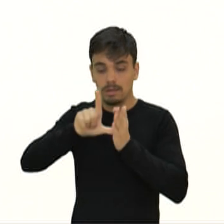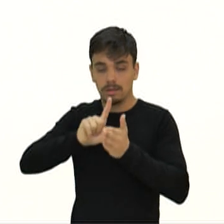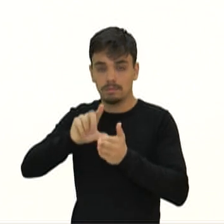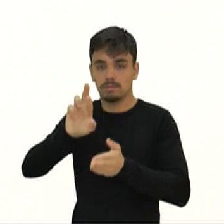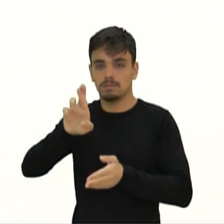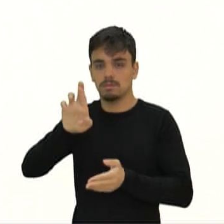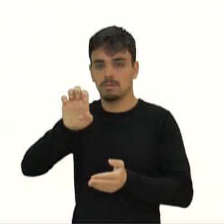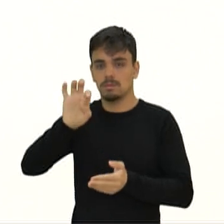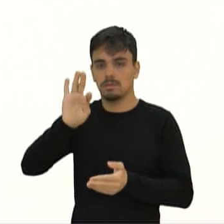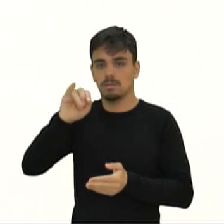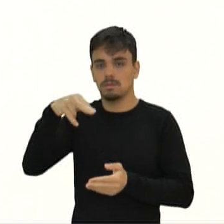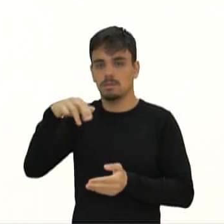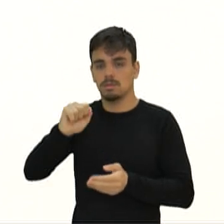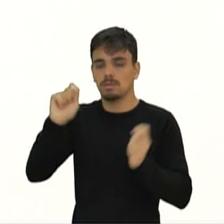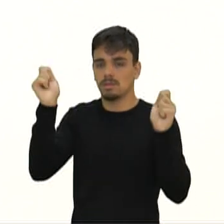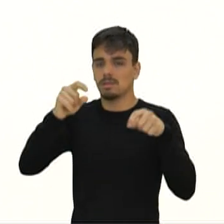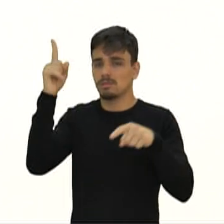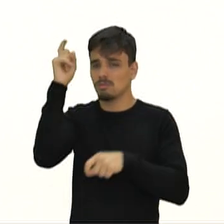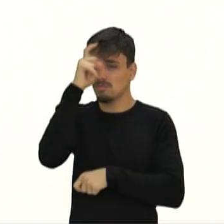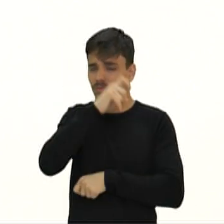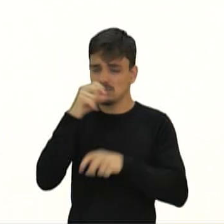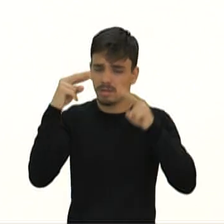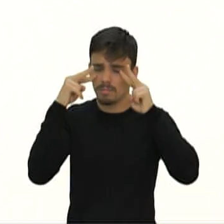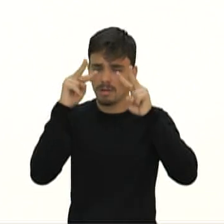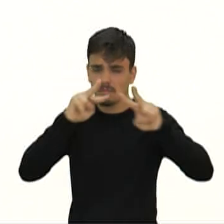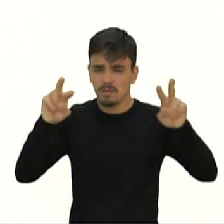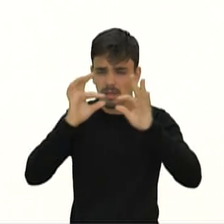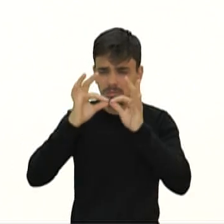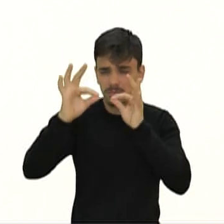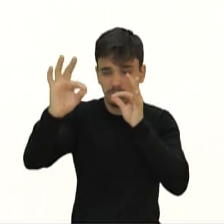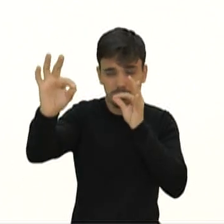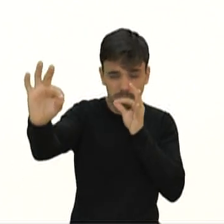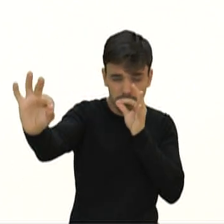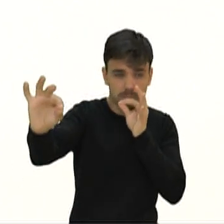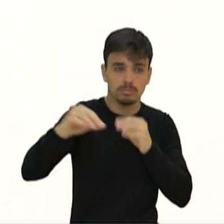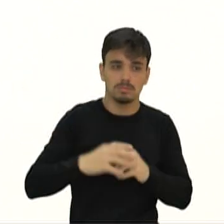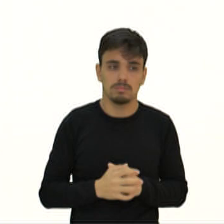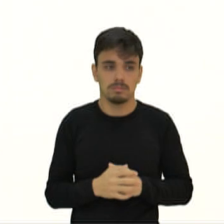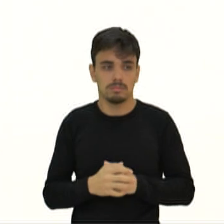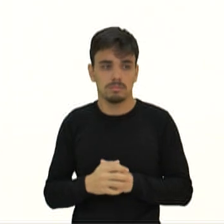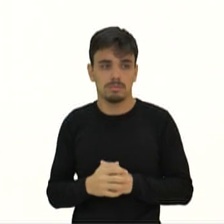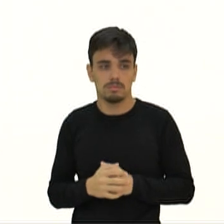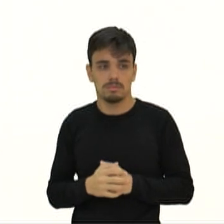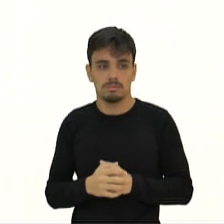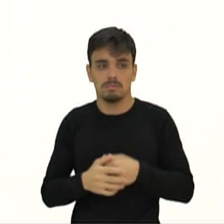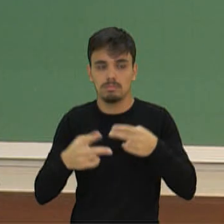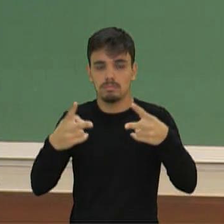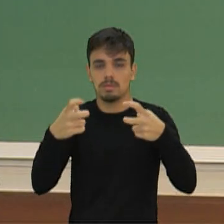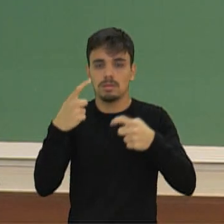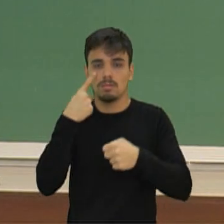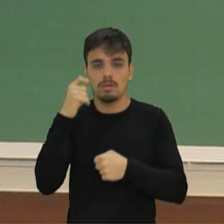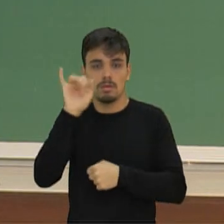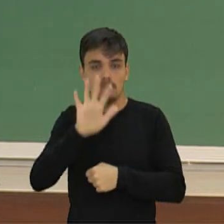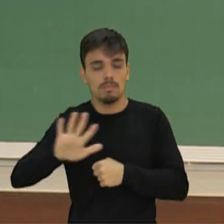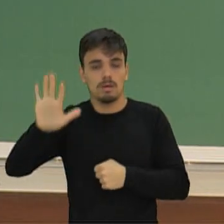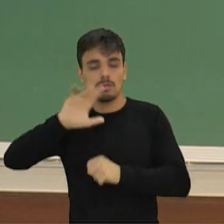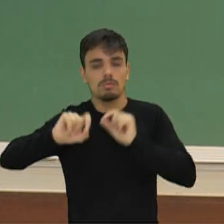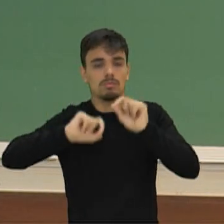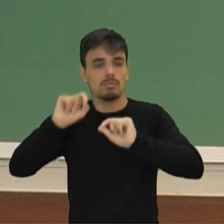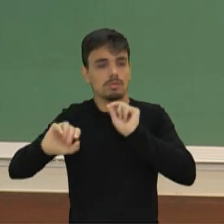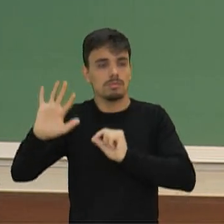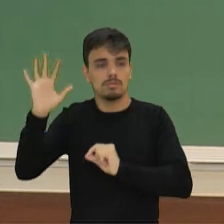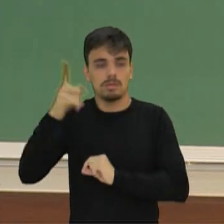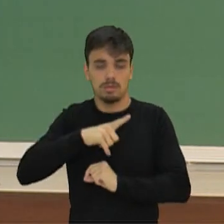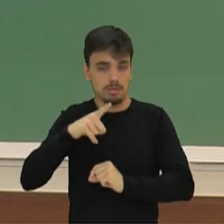o que dificulta a visualização a longas distâncias. Então percebam o que acontece. Você tem a entrada da